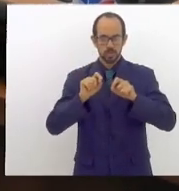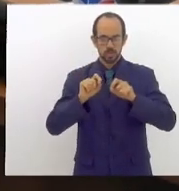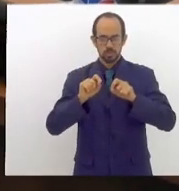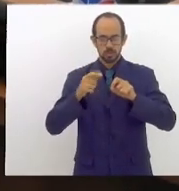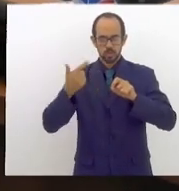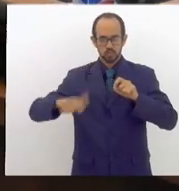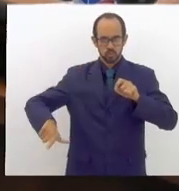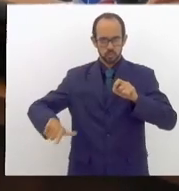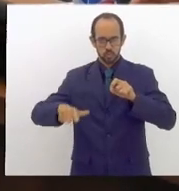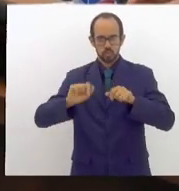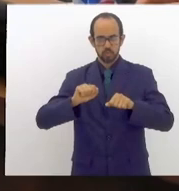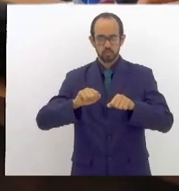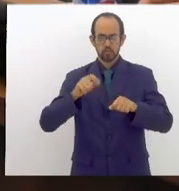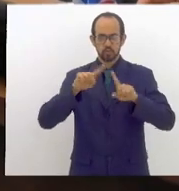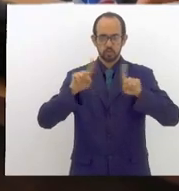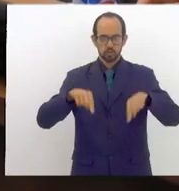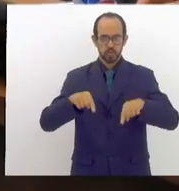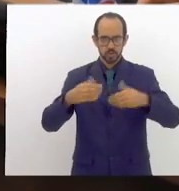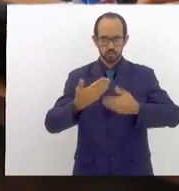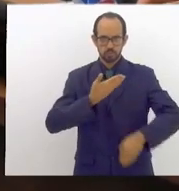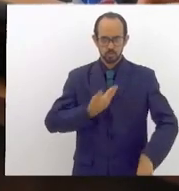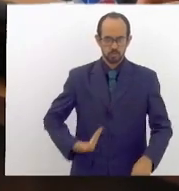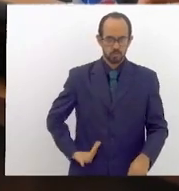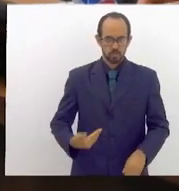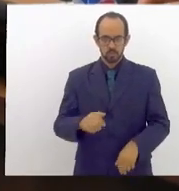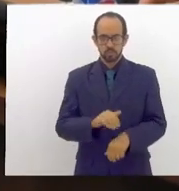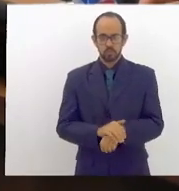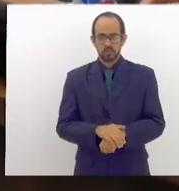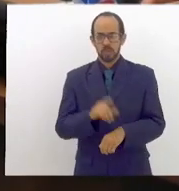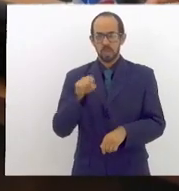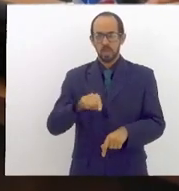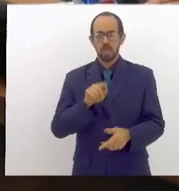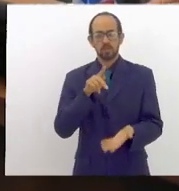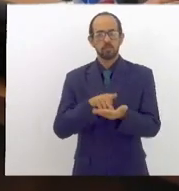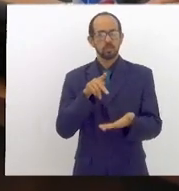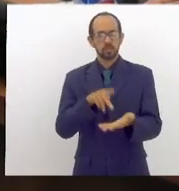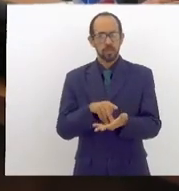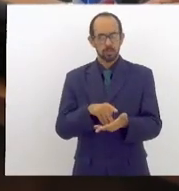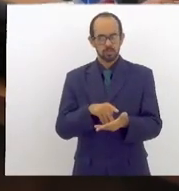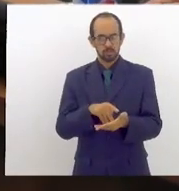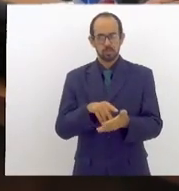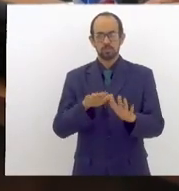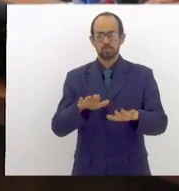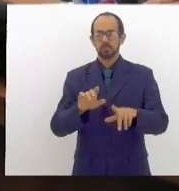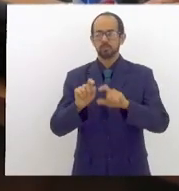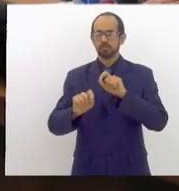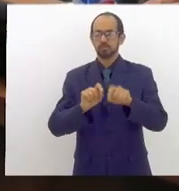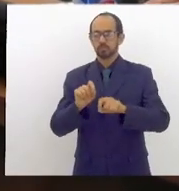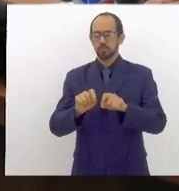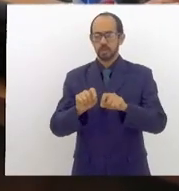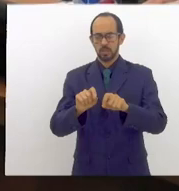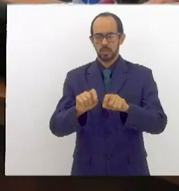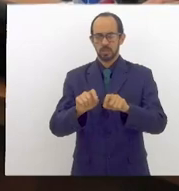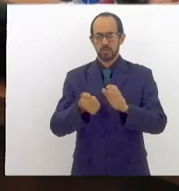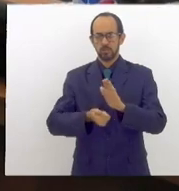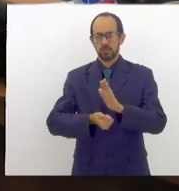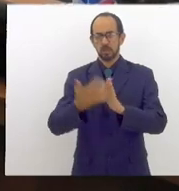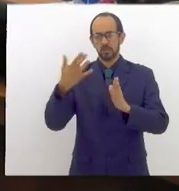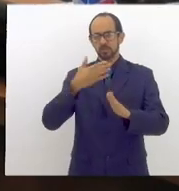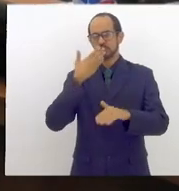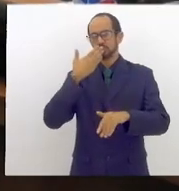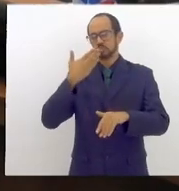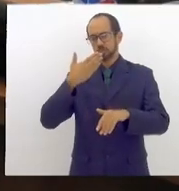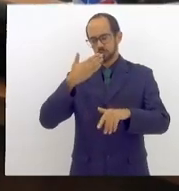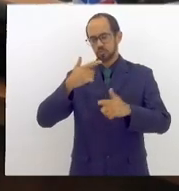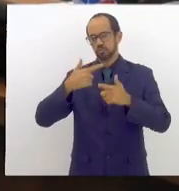demais servidores públicos cabe Realmente isso a questão são vários tipos de